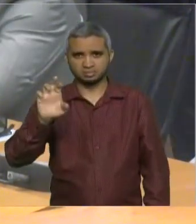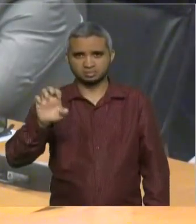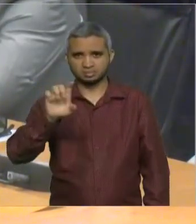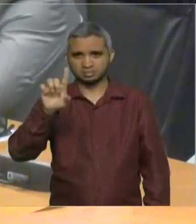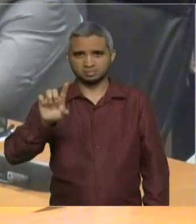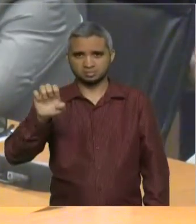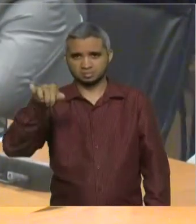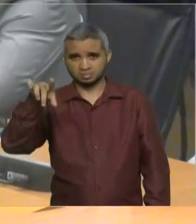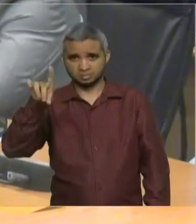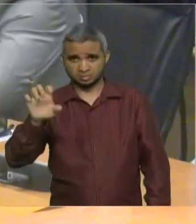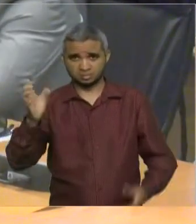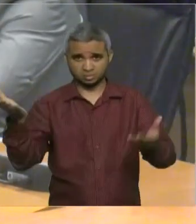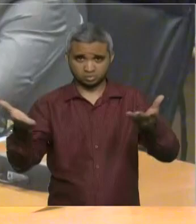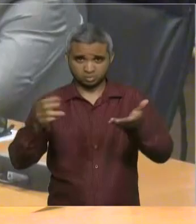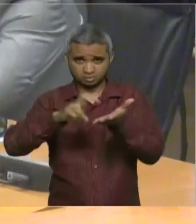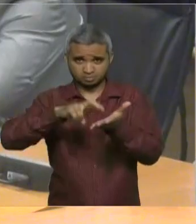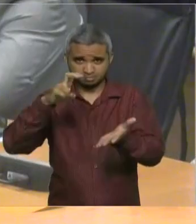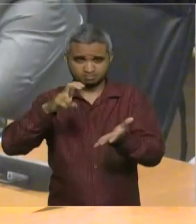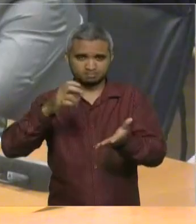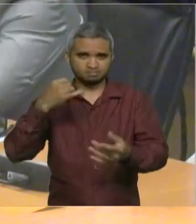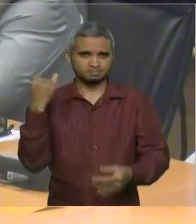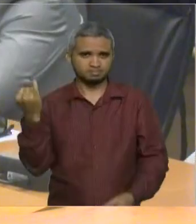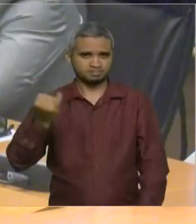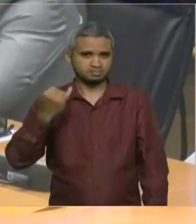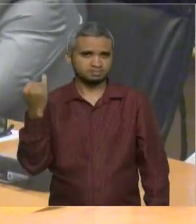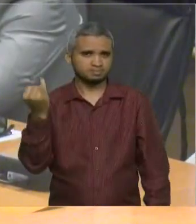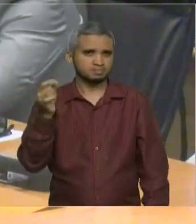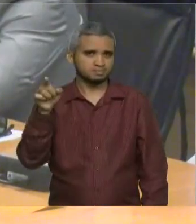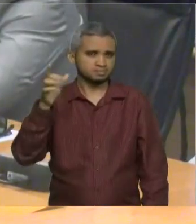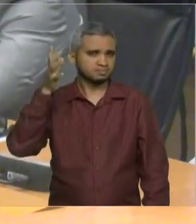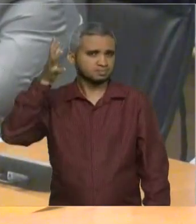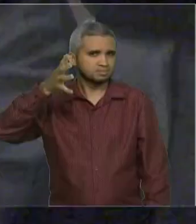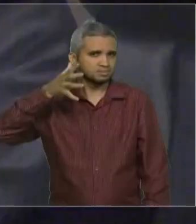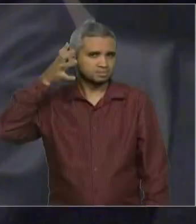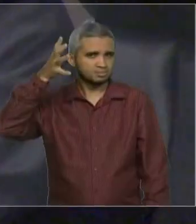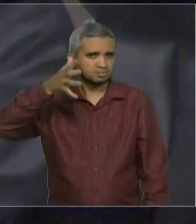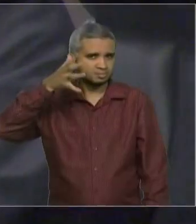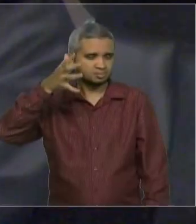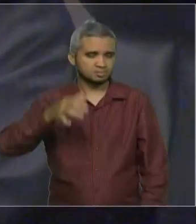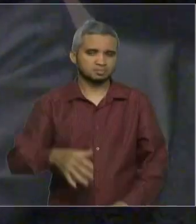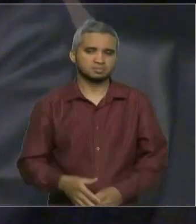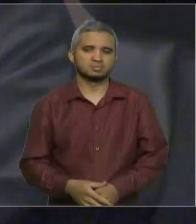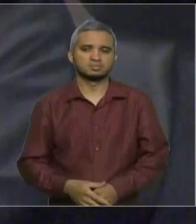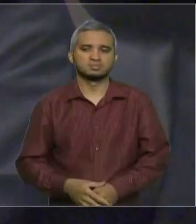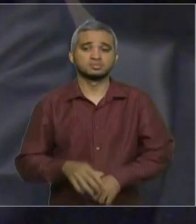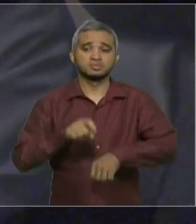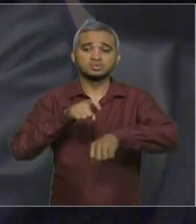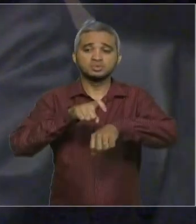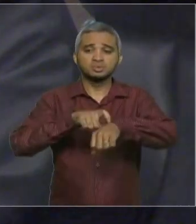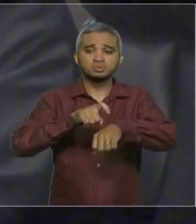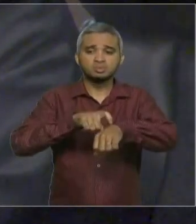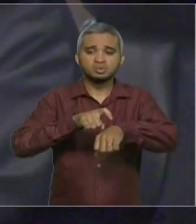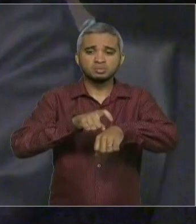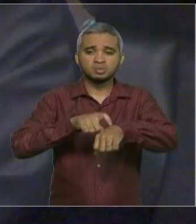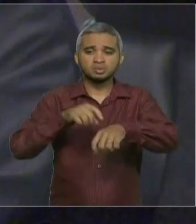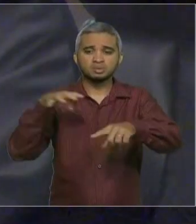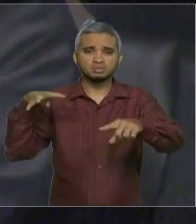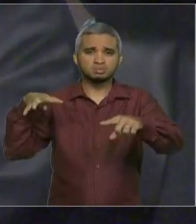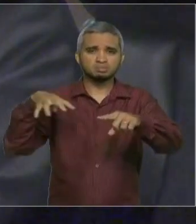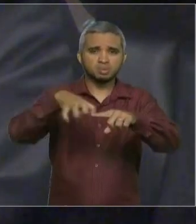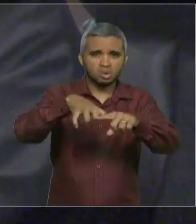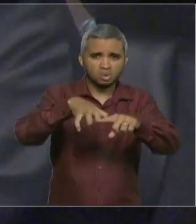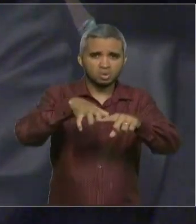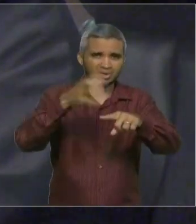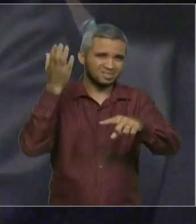Registrar também que, naquele momento em que o acidente que Vossa Excelência foi vitimada,